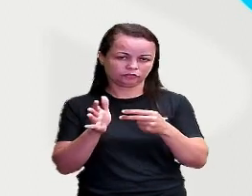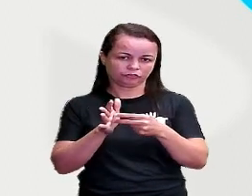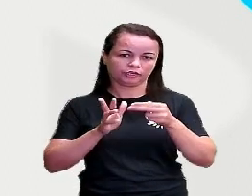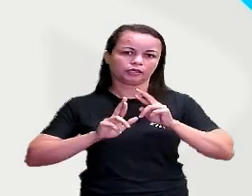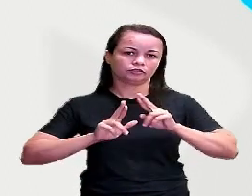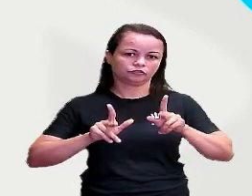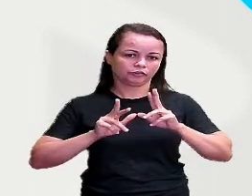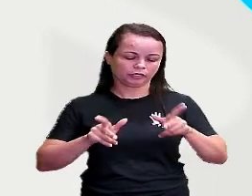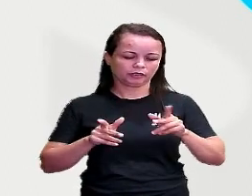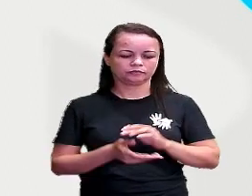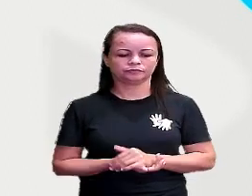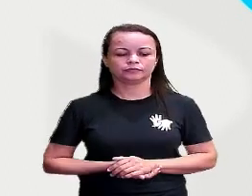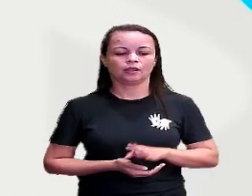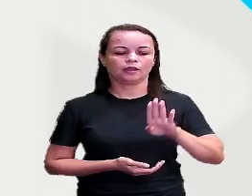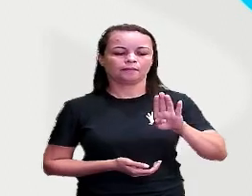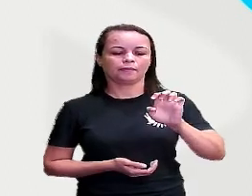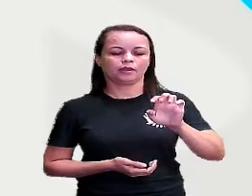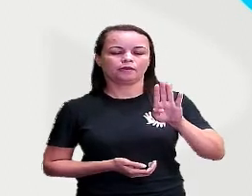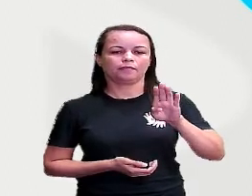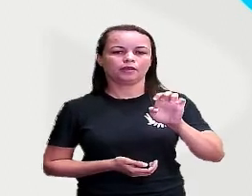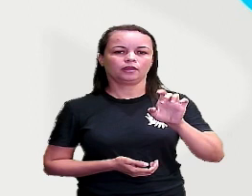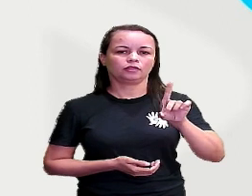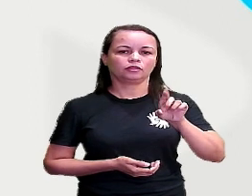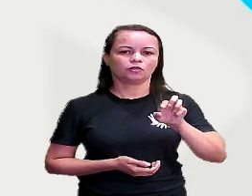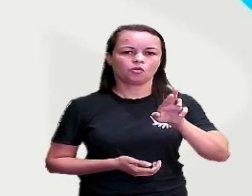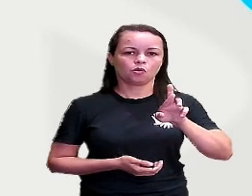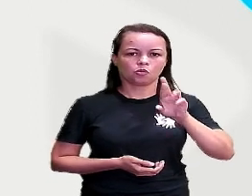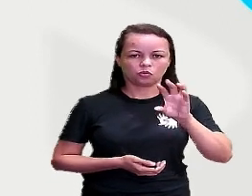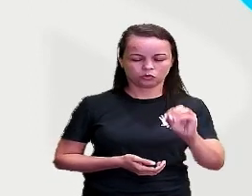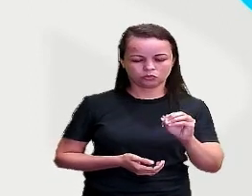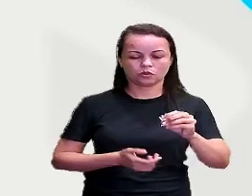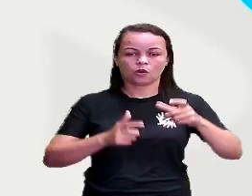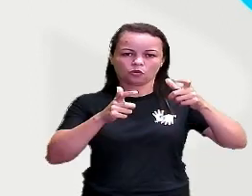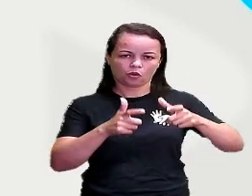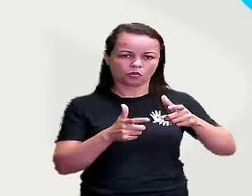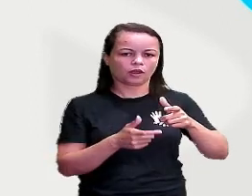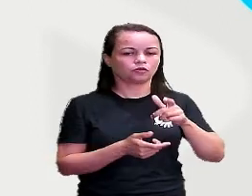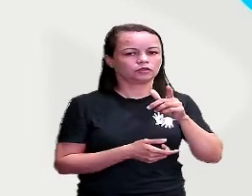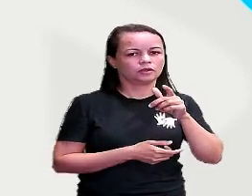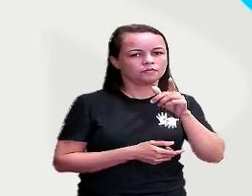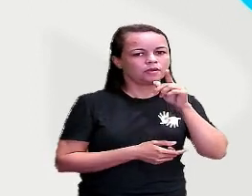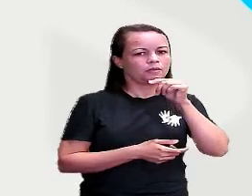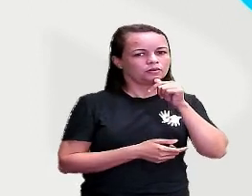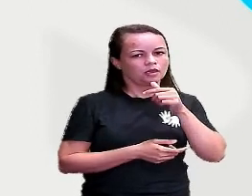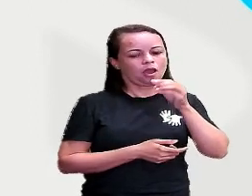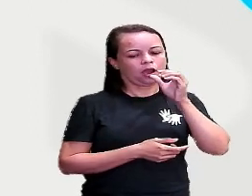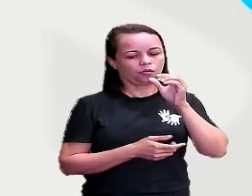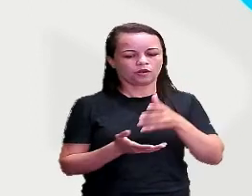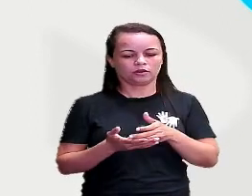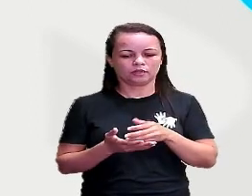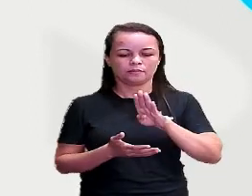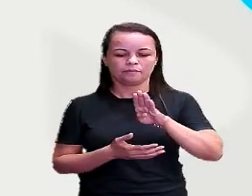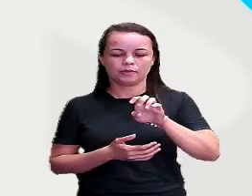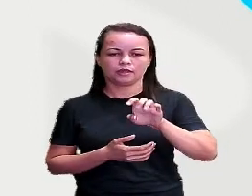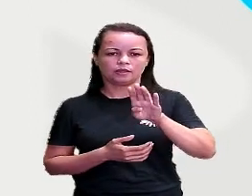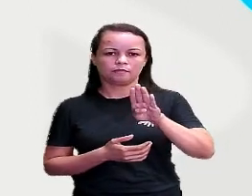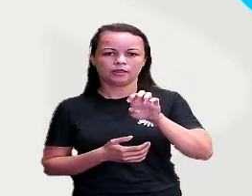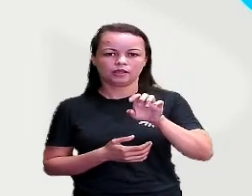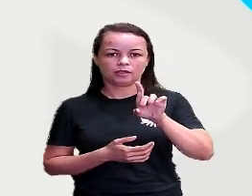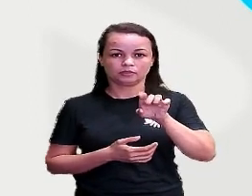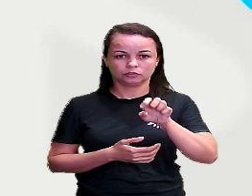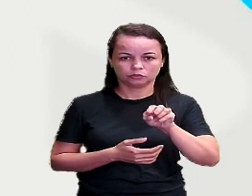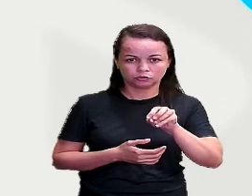ó, bebedouro é o local onde se bebe e bebedor, aquele que